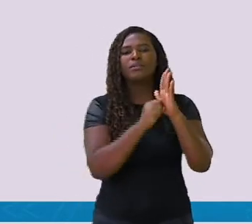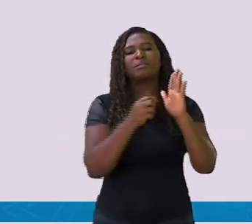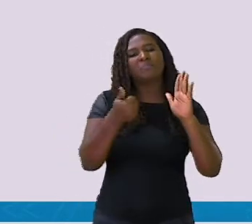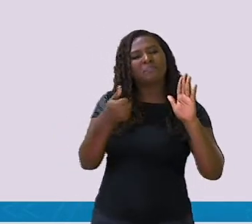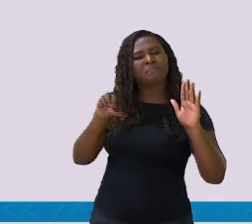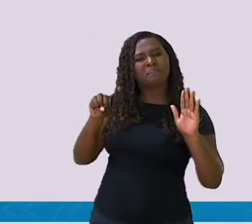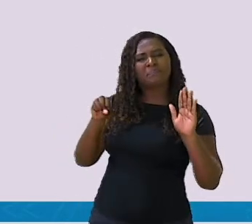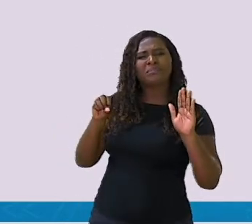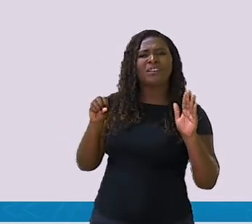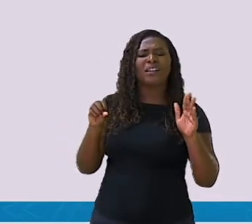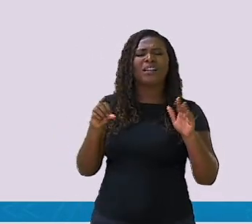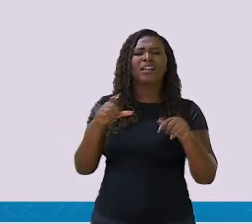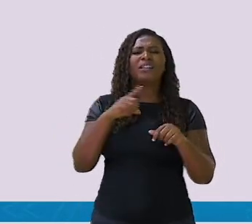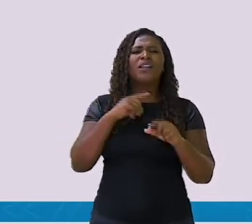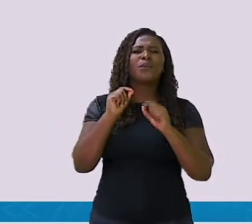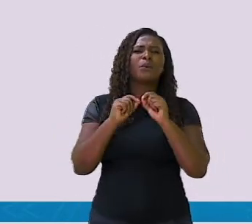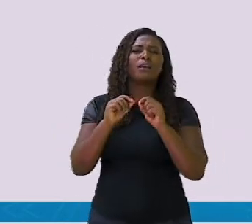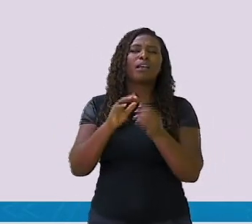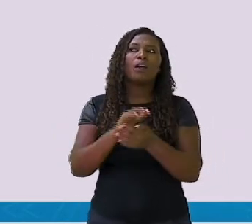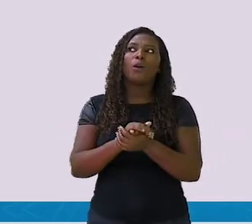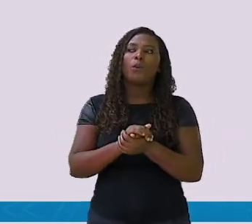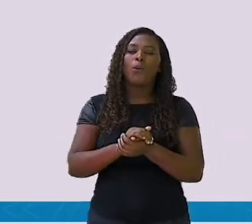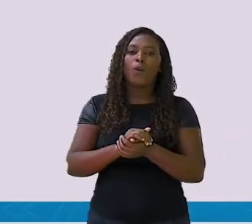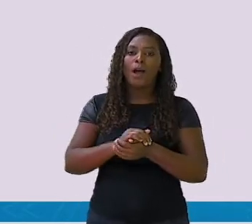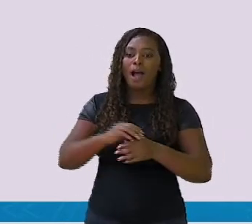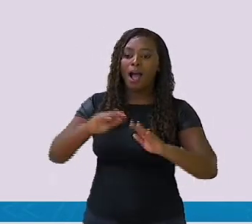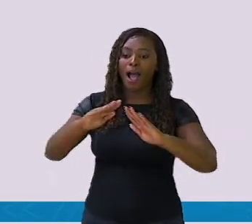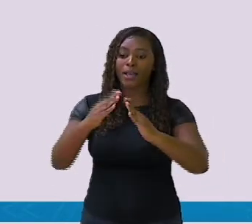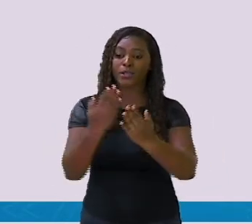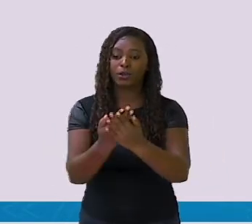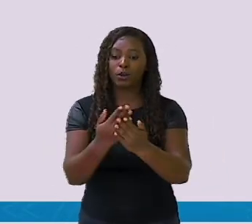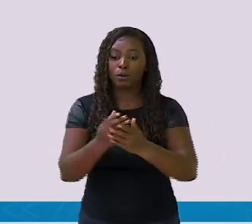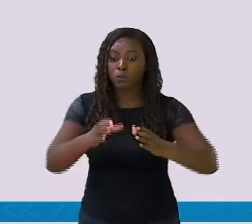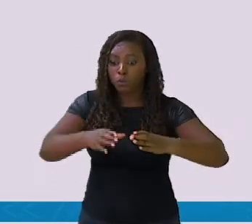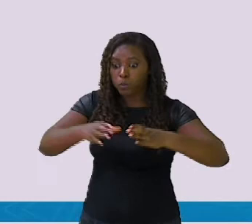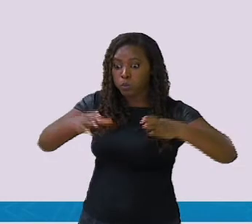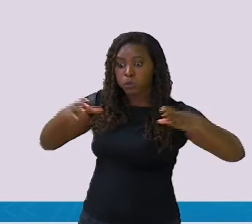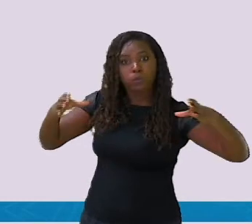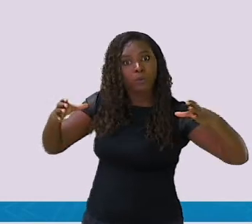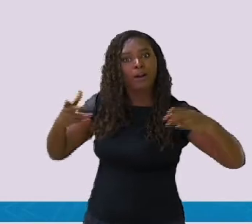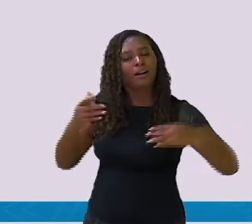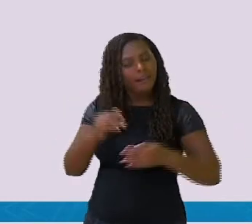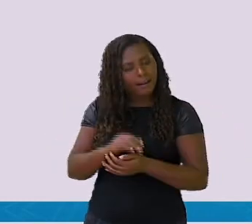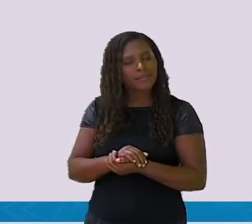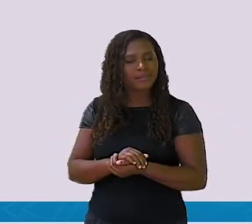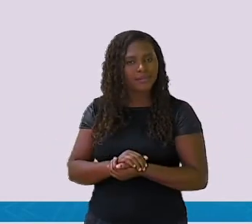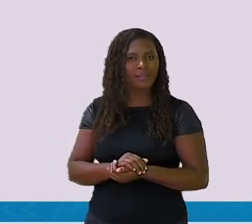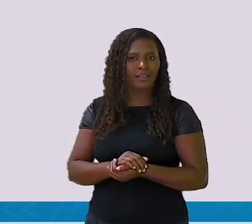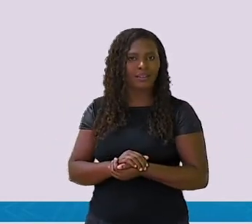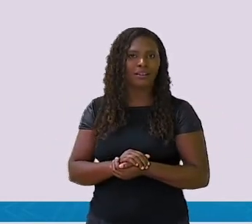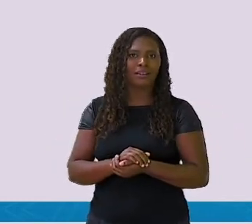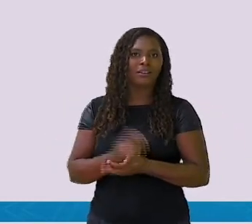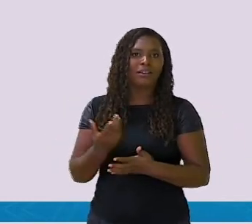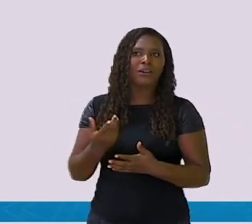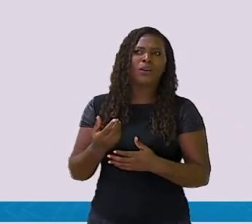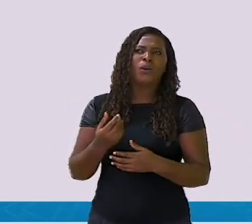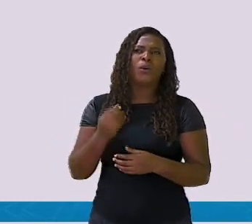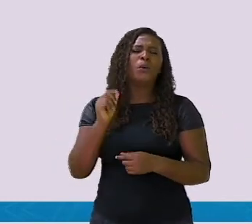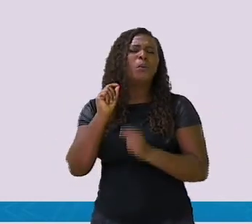expansão das instituições escolares na Europa. O que acontece? Então, tem-se um novo